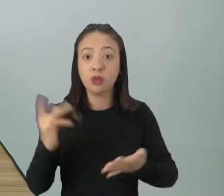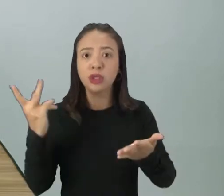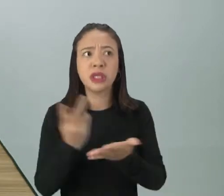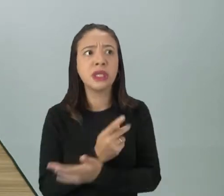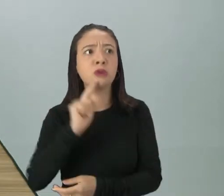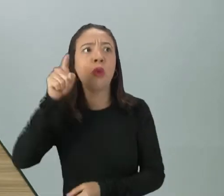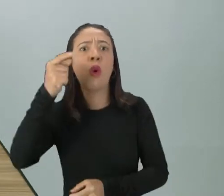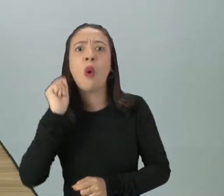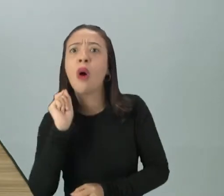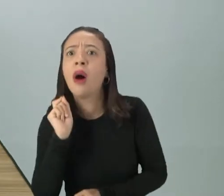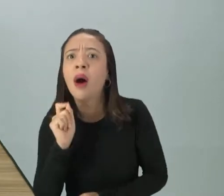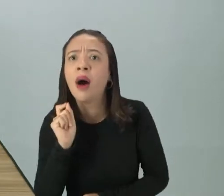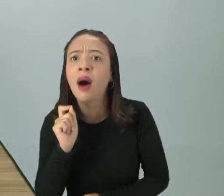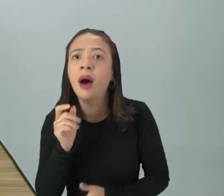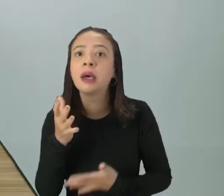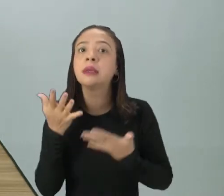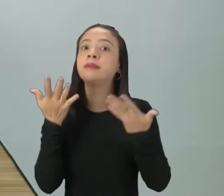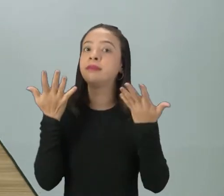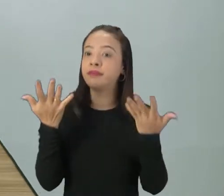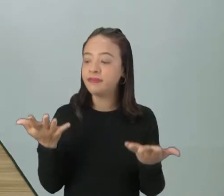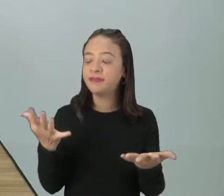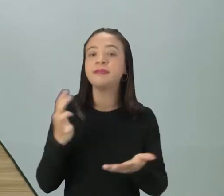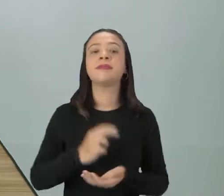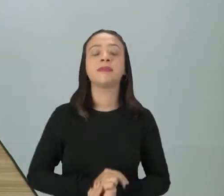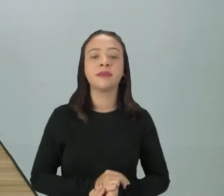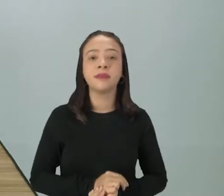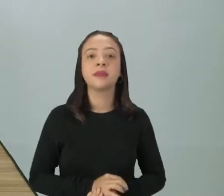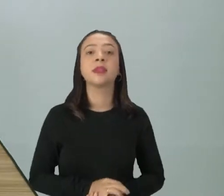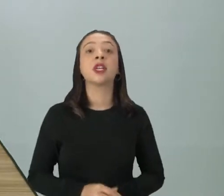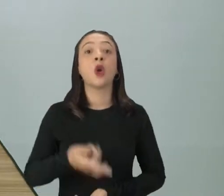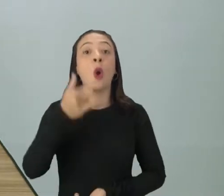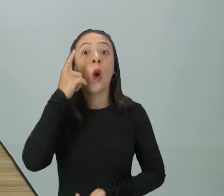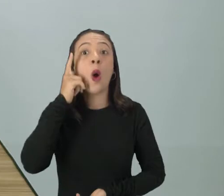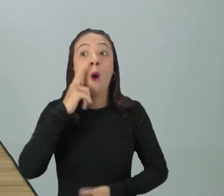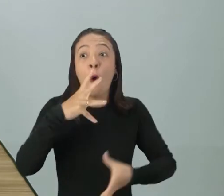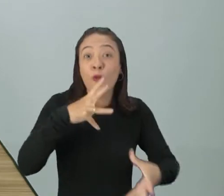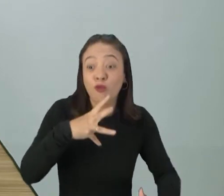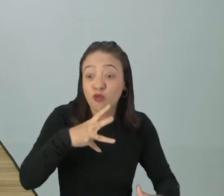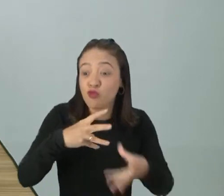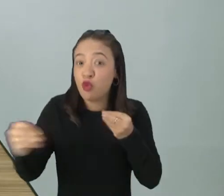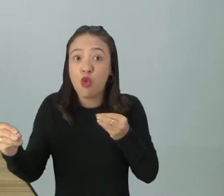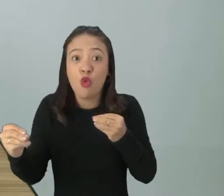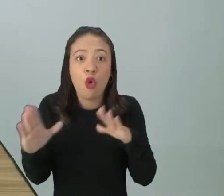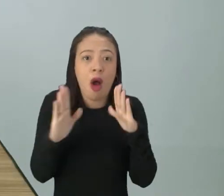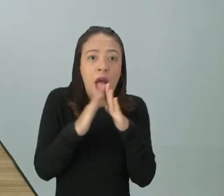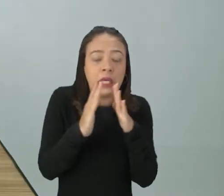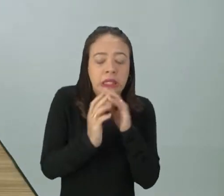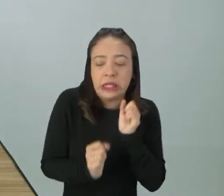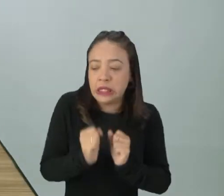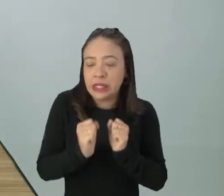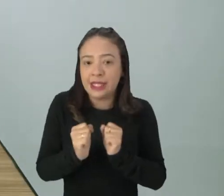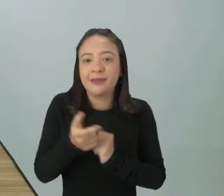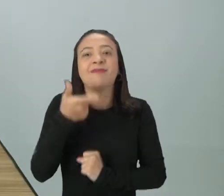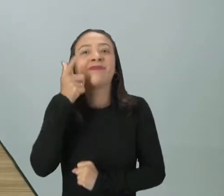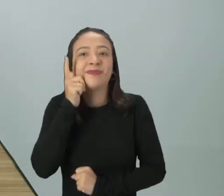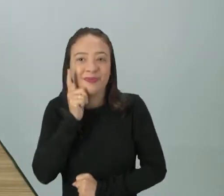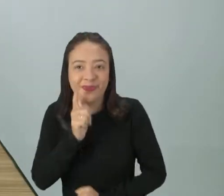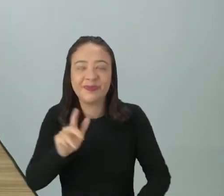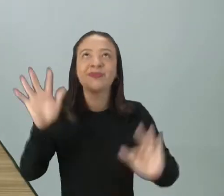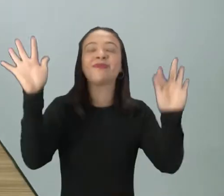depois? Eles conseguiram fugir de lá e assim viveram felizes